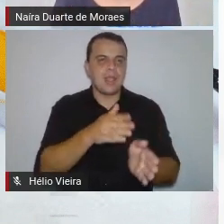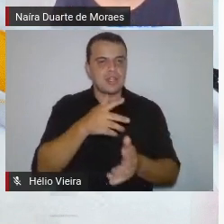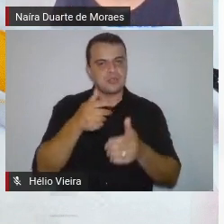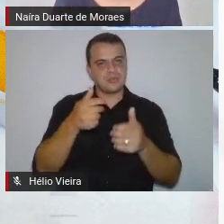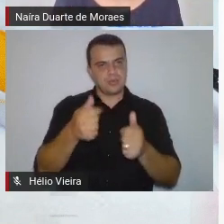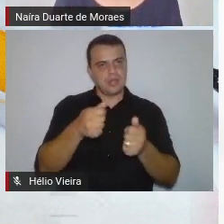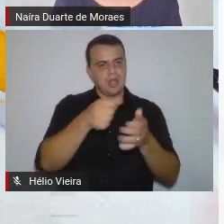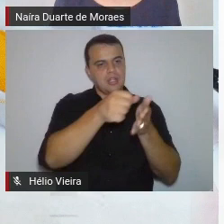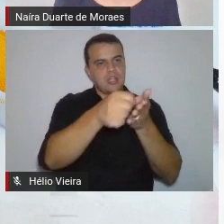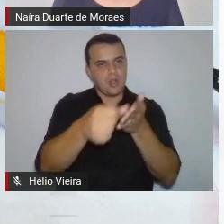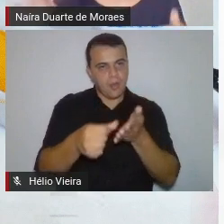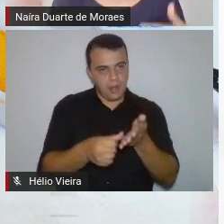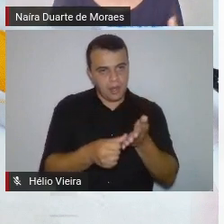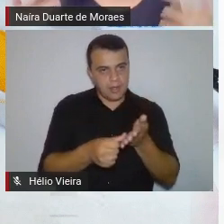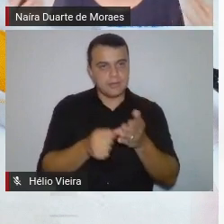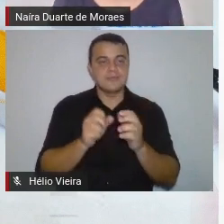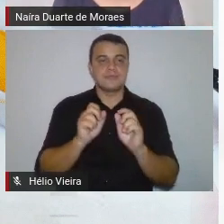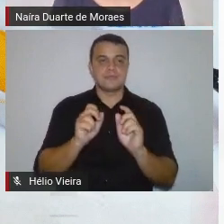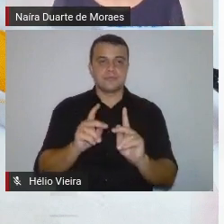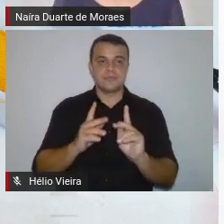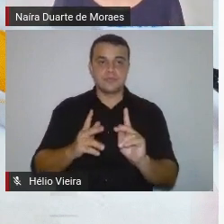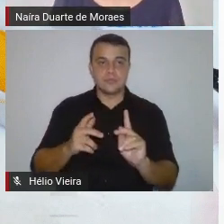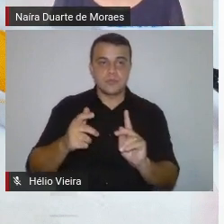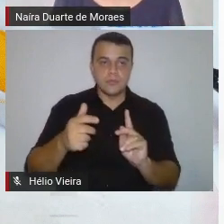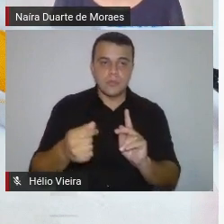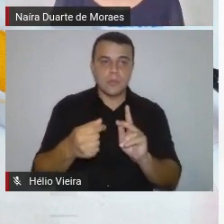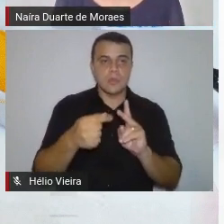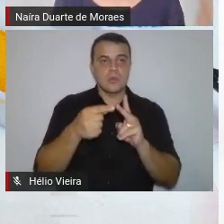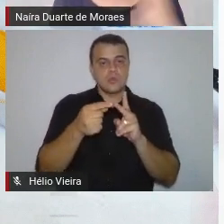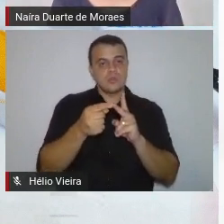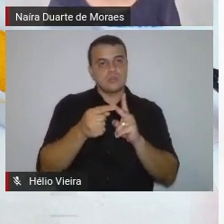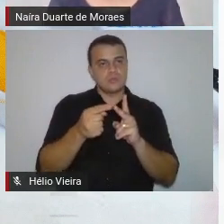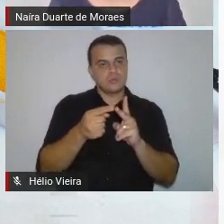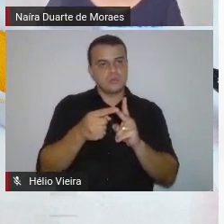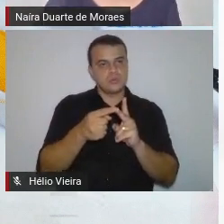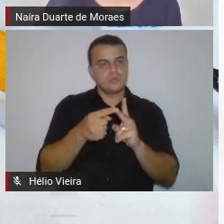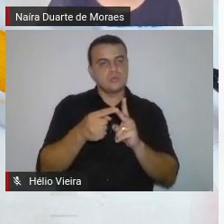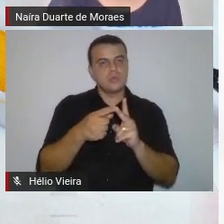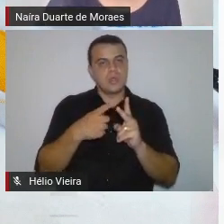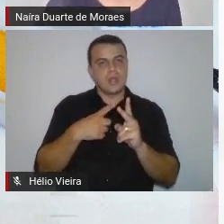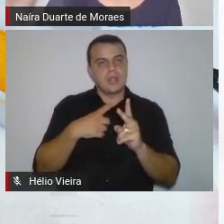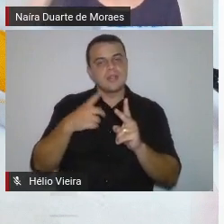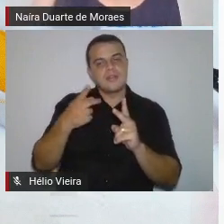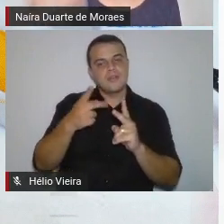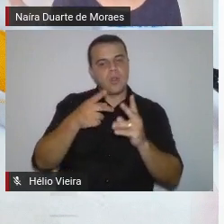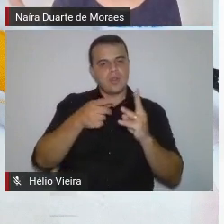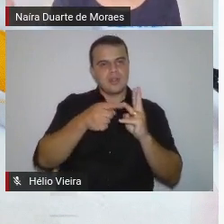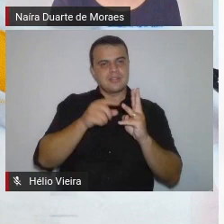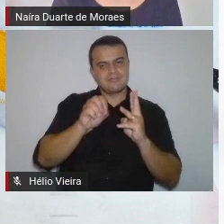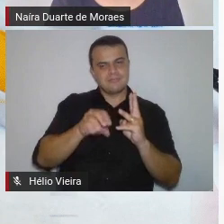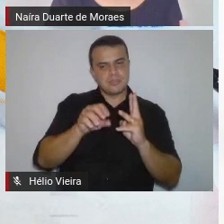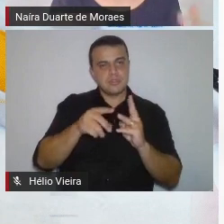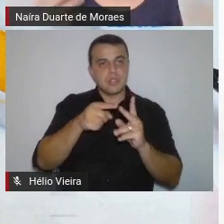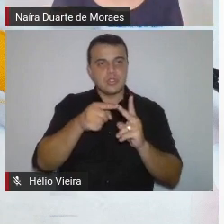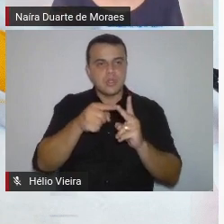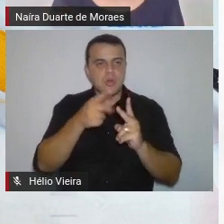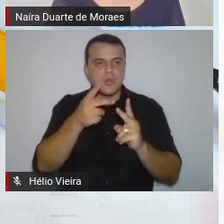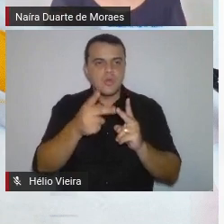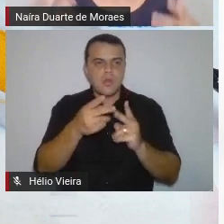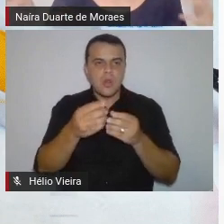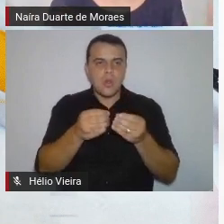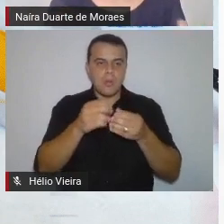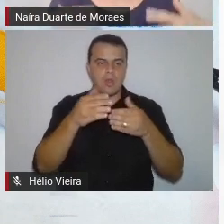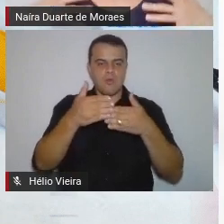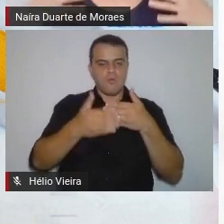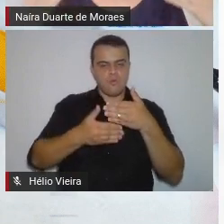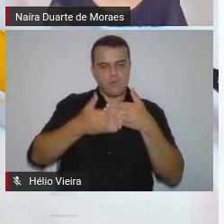aquarela, ok? Então, nesse segundo momento, que foi o terceiro episódio, a gente conseguiu trabalhar justamente essas questões dos fundos,